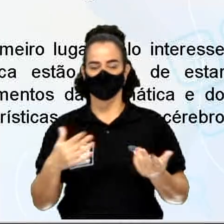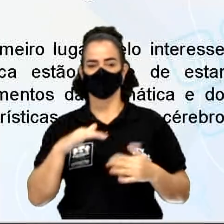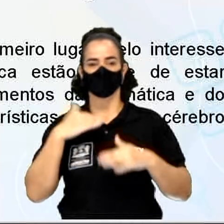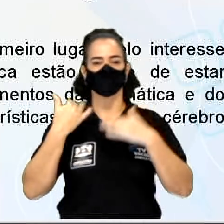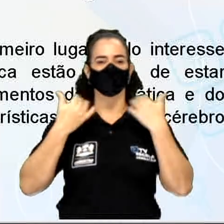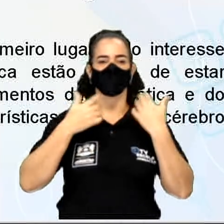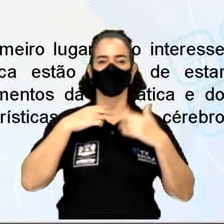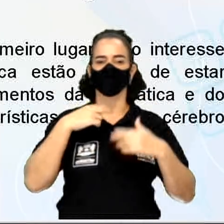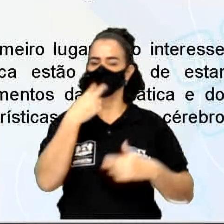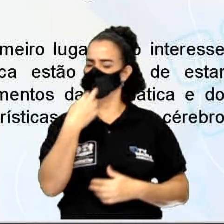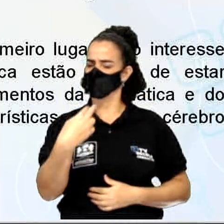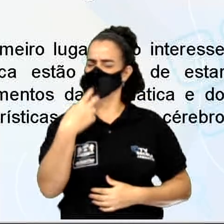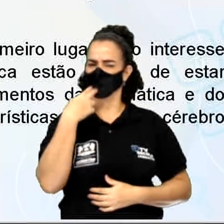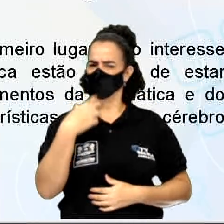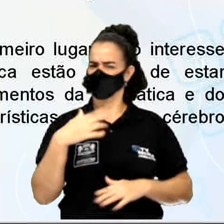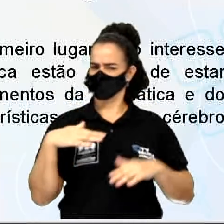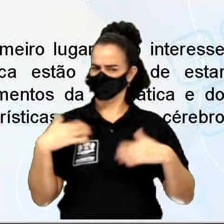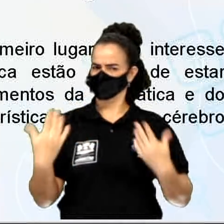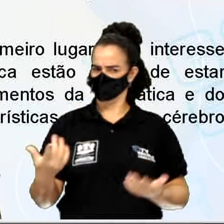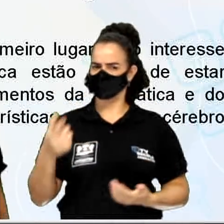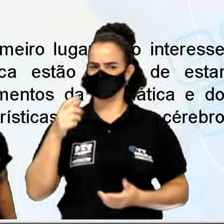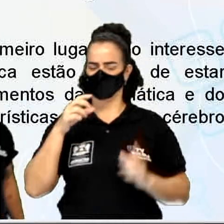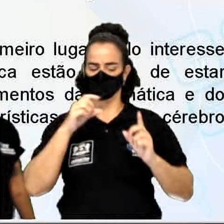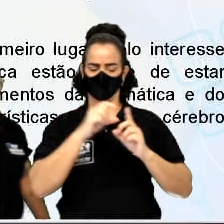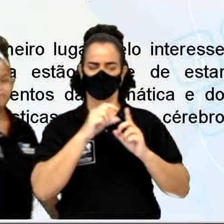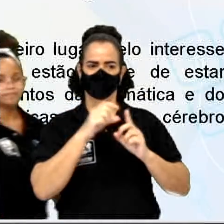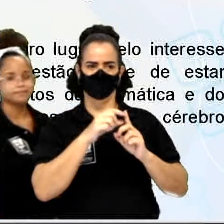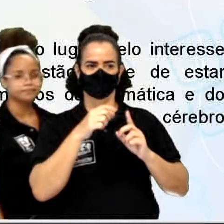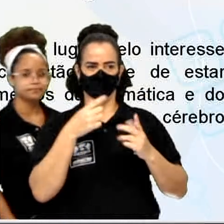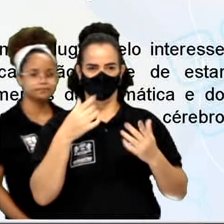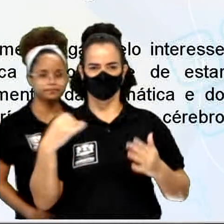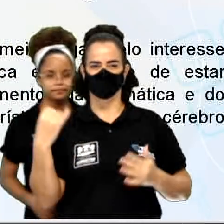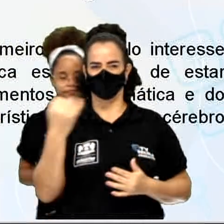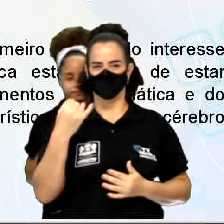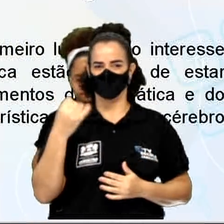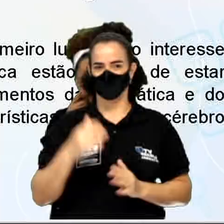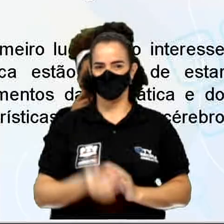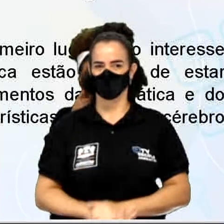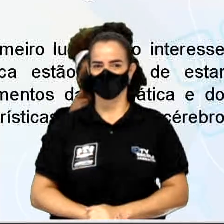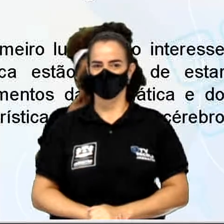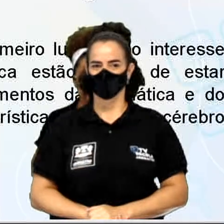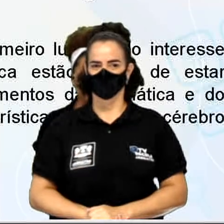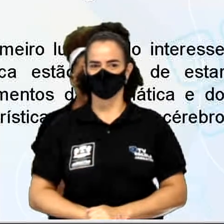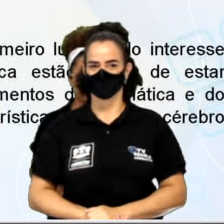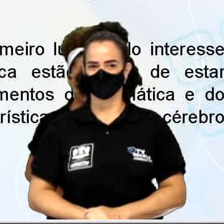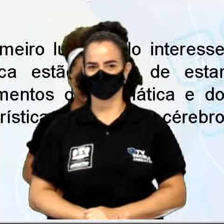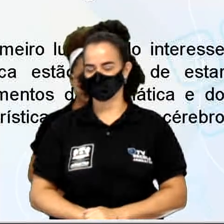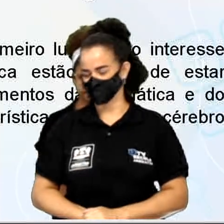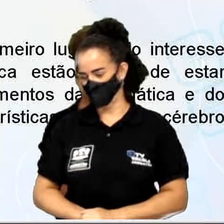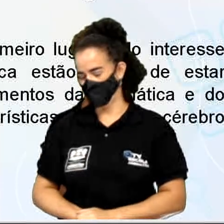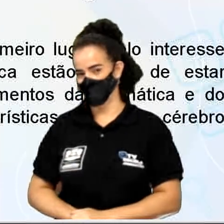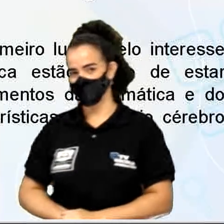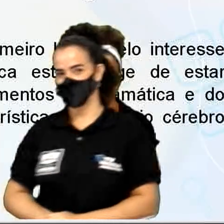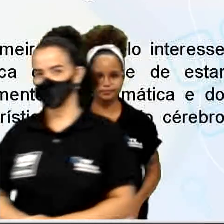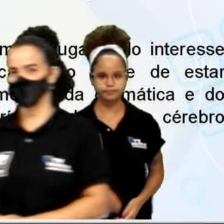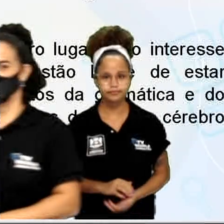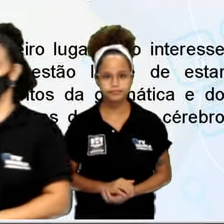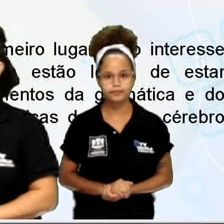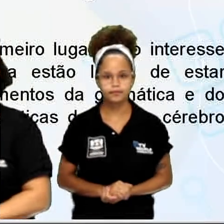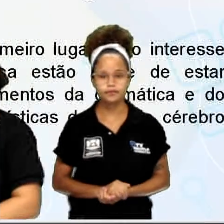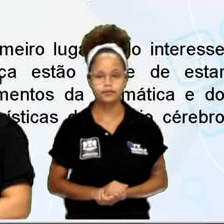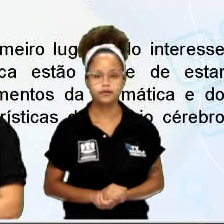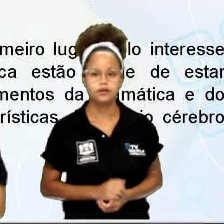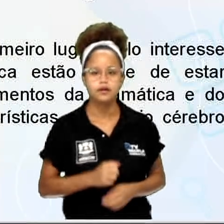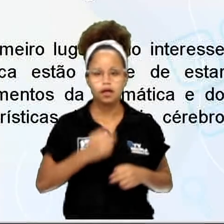Morte das línguas. Vamos dar uma lida aqui rapidinho. Linguistas preveem que metade das mais de 6.000 línguas faladas no